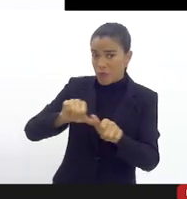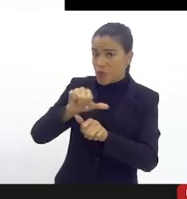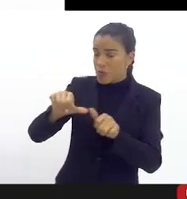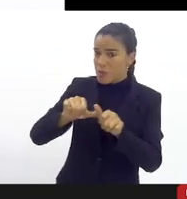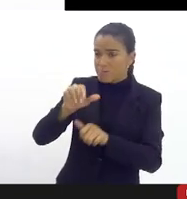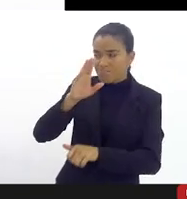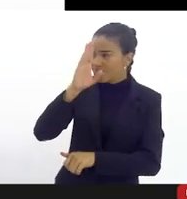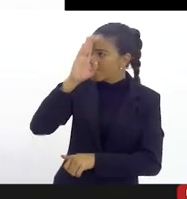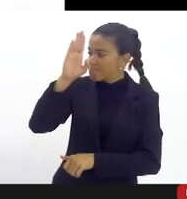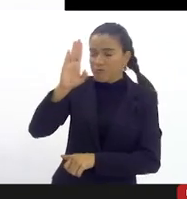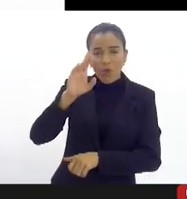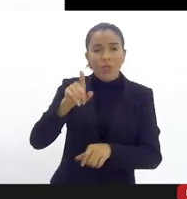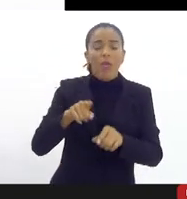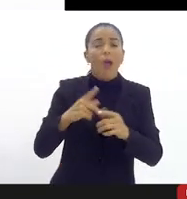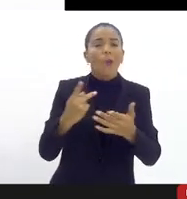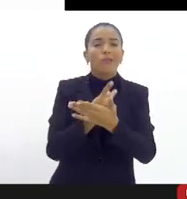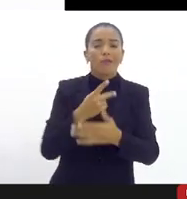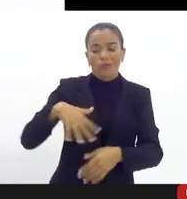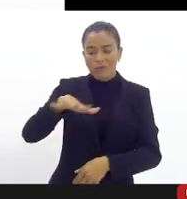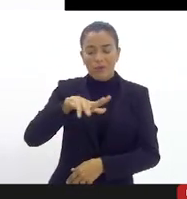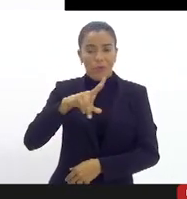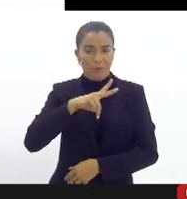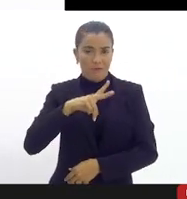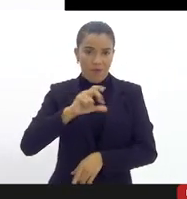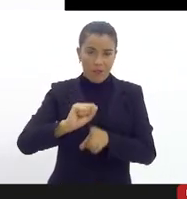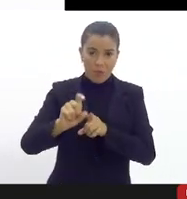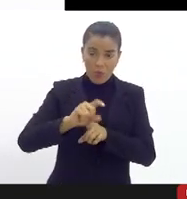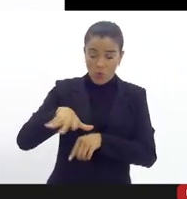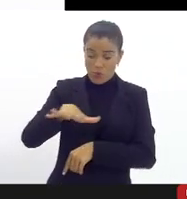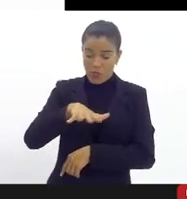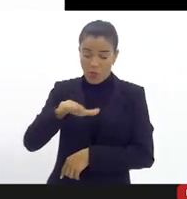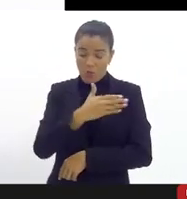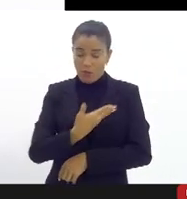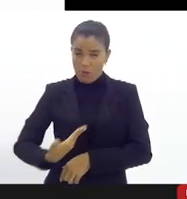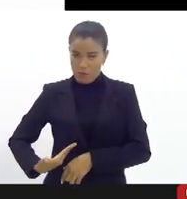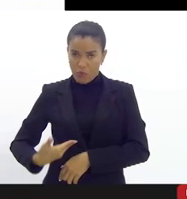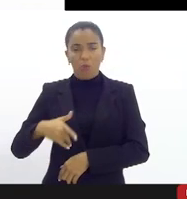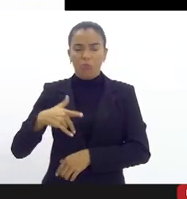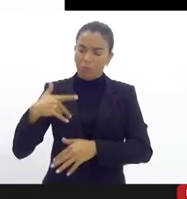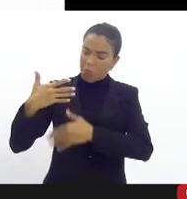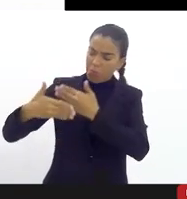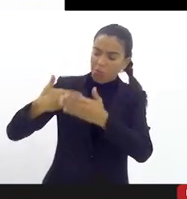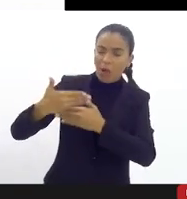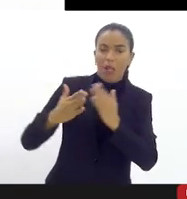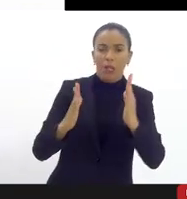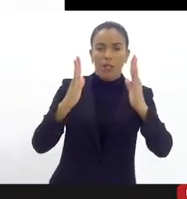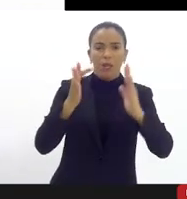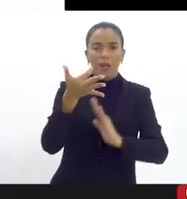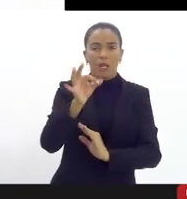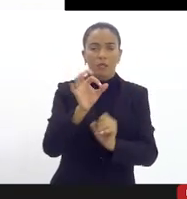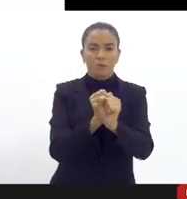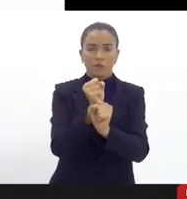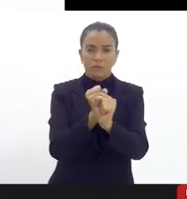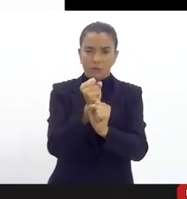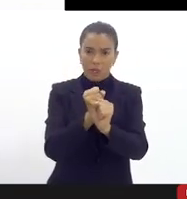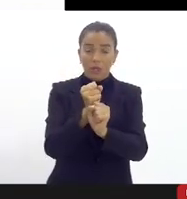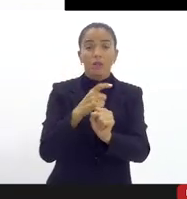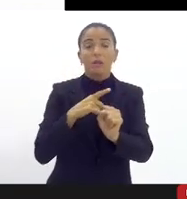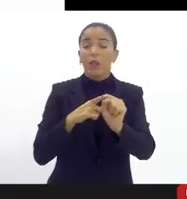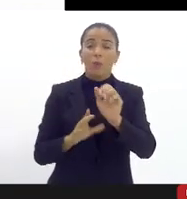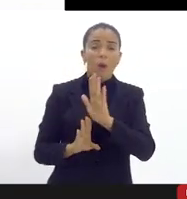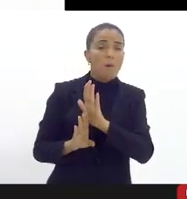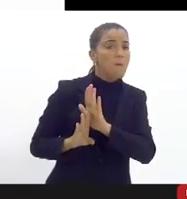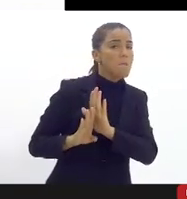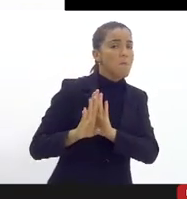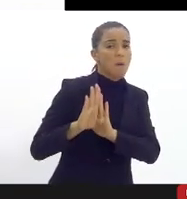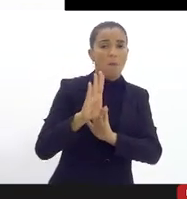fundamentalmente que ocorre no setor privado o setor público ele ele ao longo desses últimos 10 anos ele tem uma uma proporção